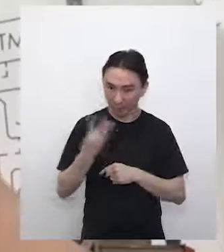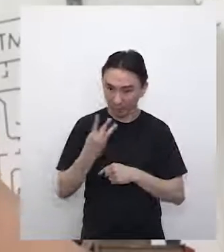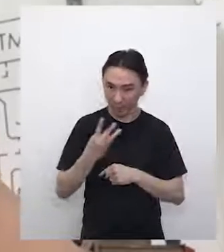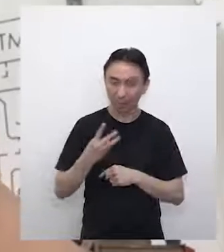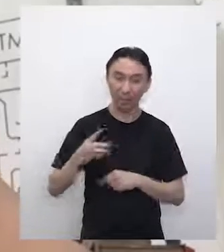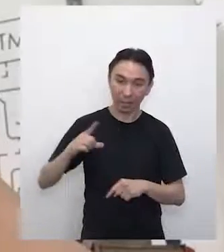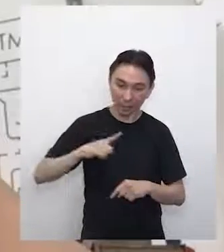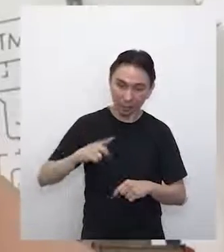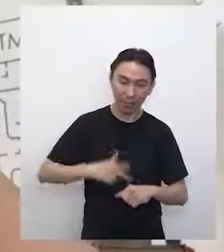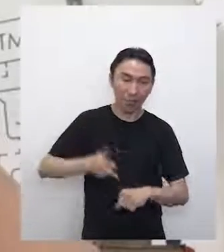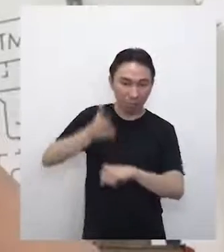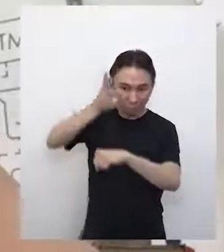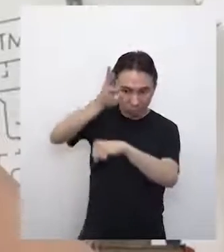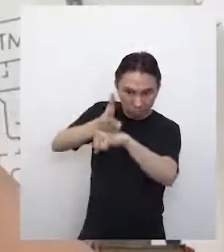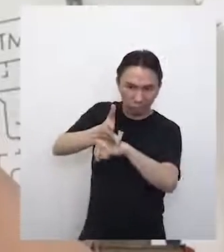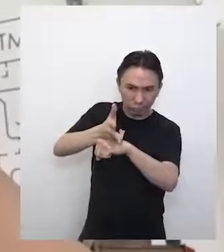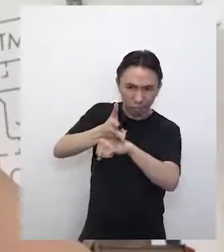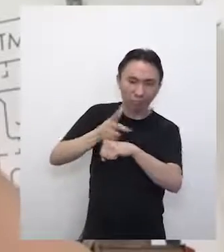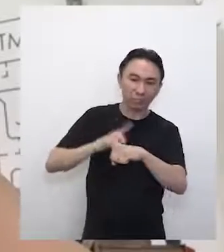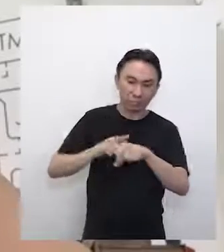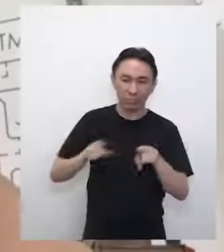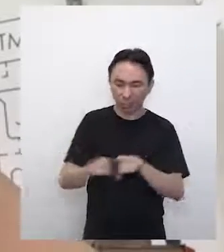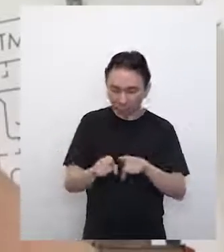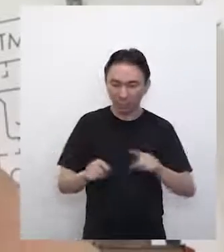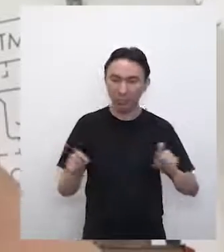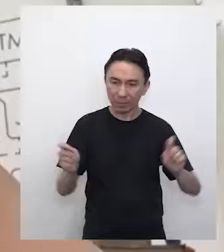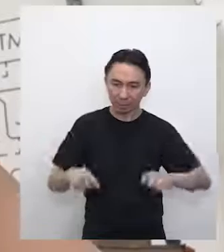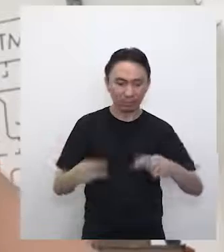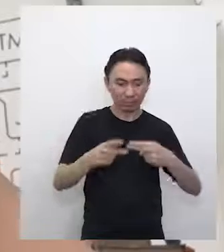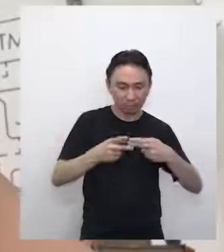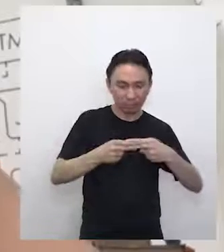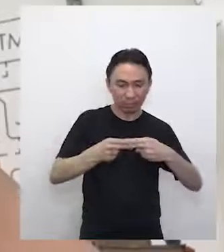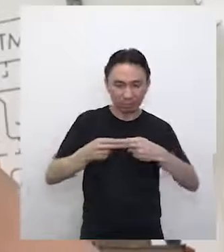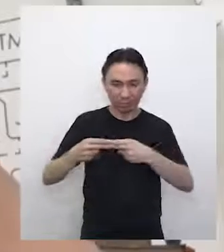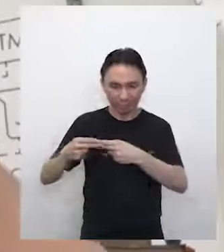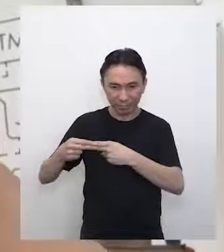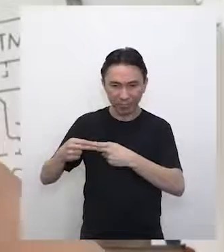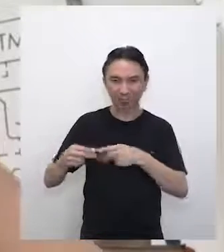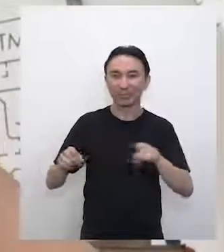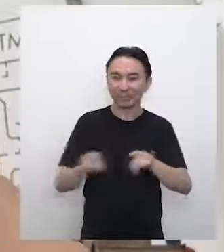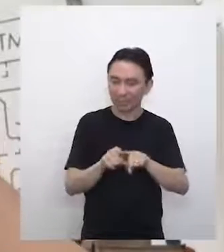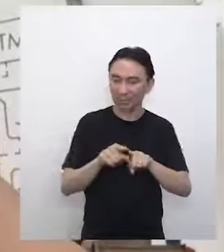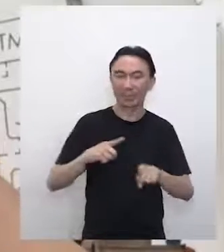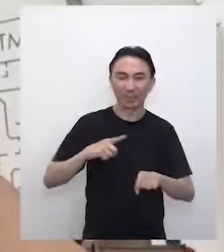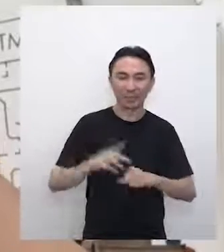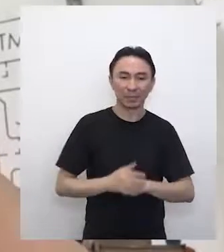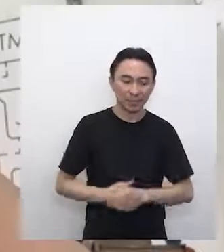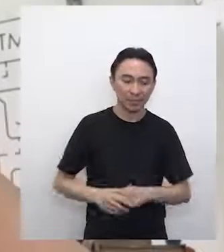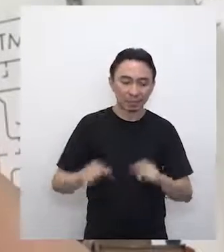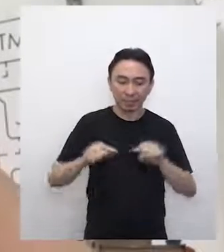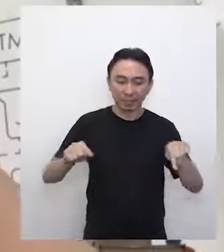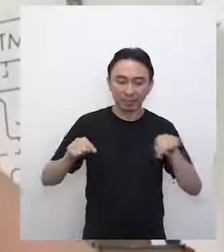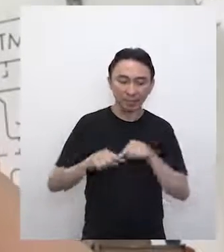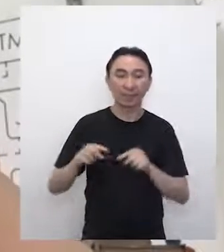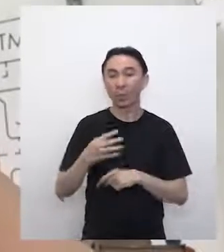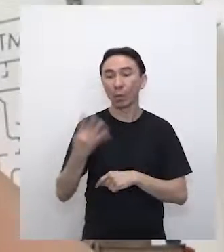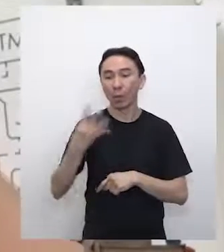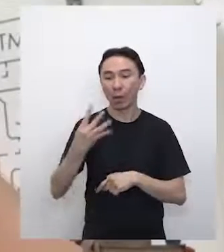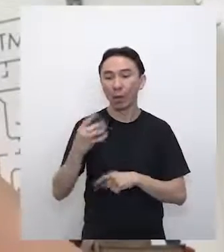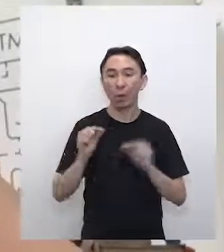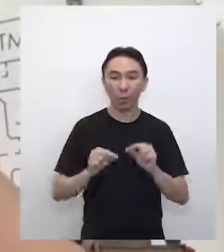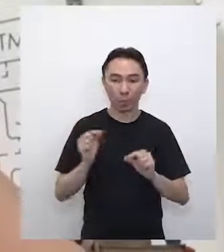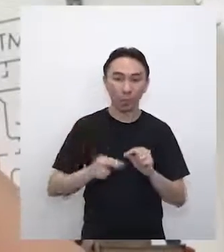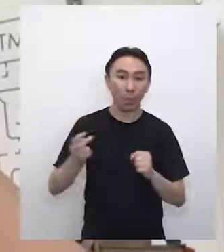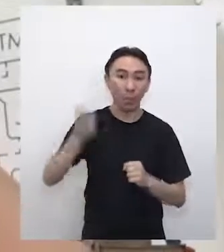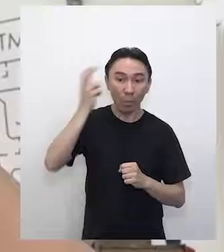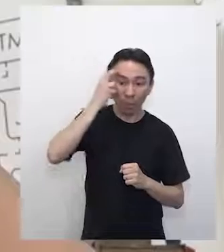gravações, edições também e transmissões de conteúdo. O espaço 4 é a Cultura Maker, onde a gente vai